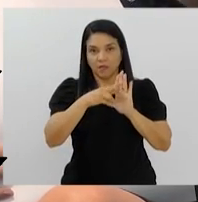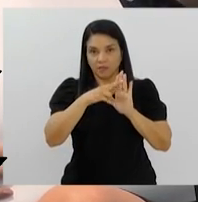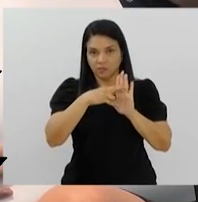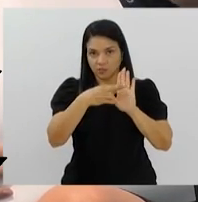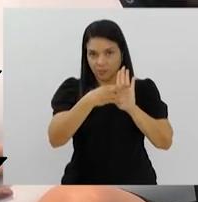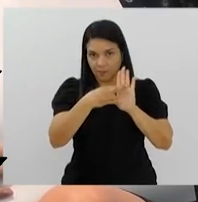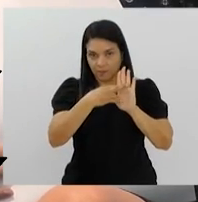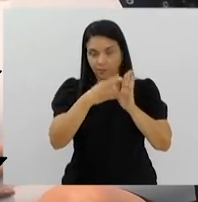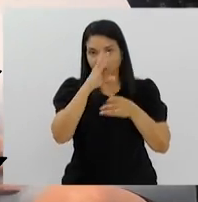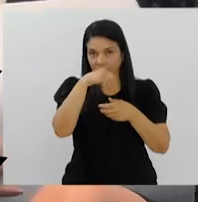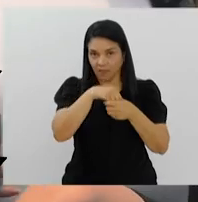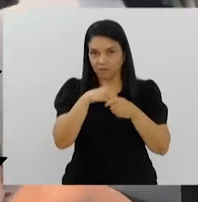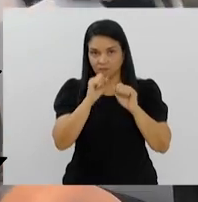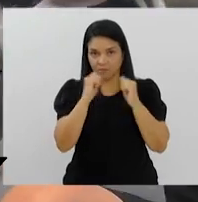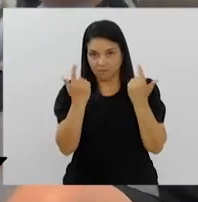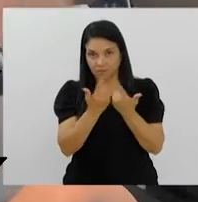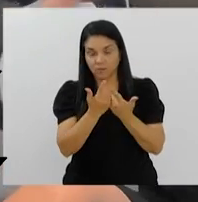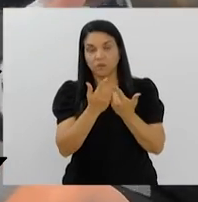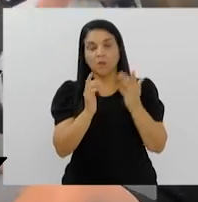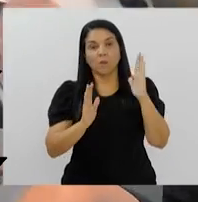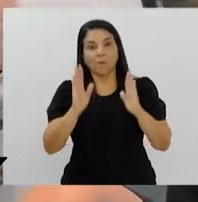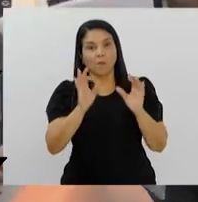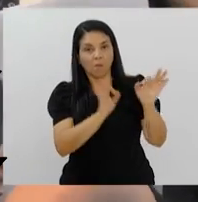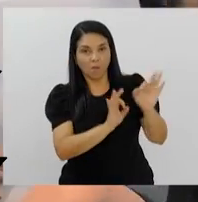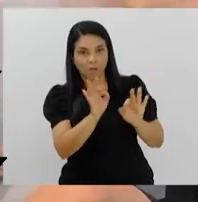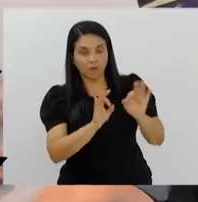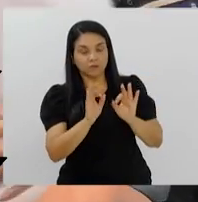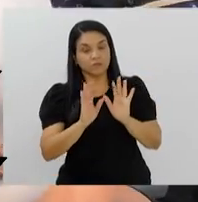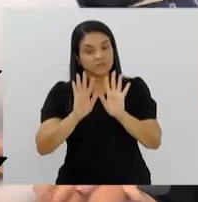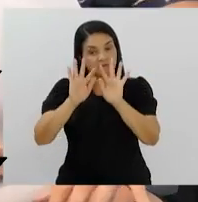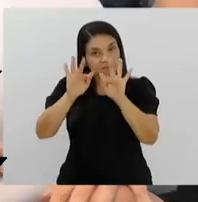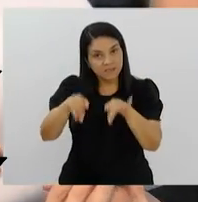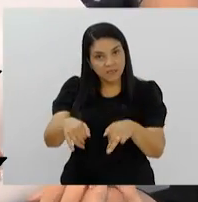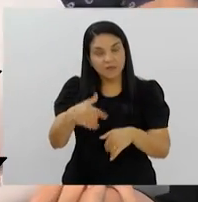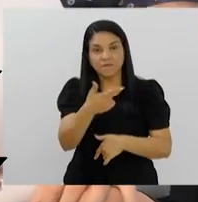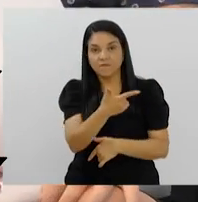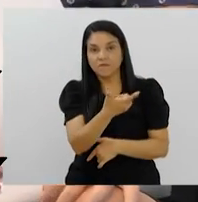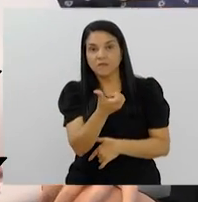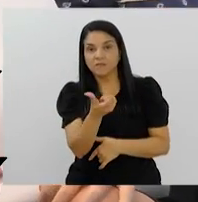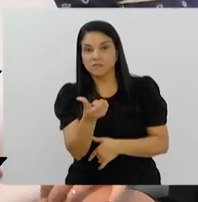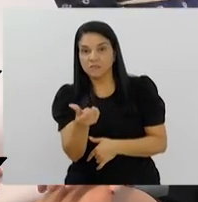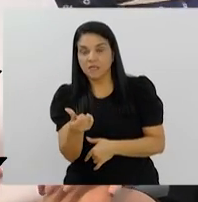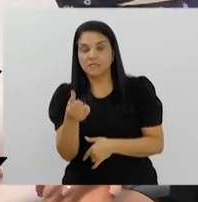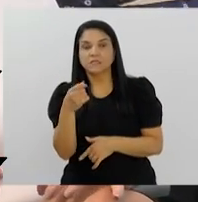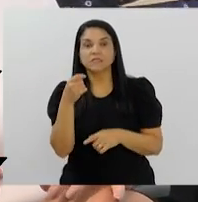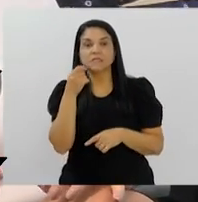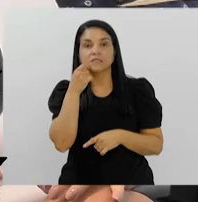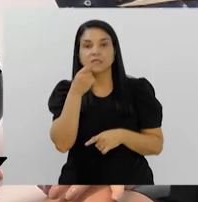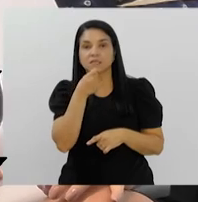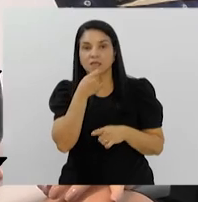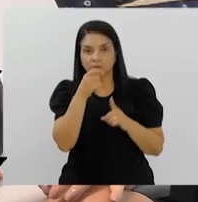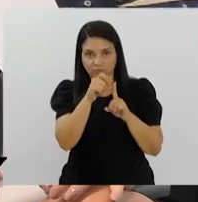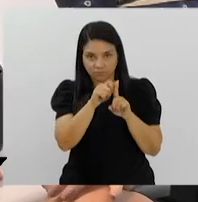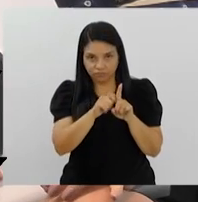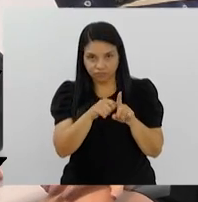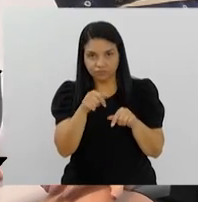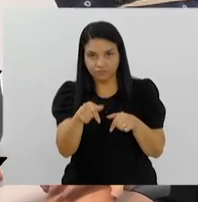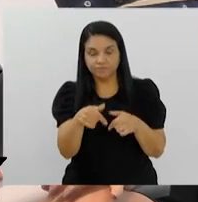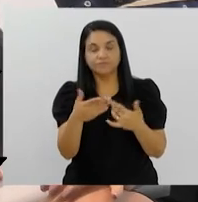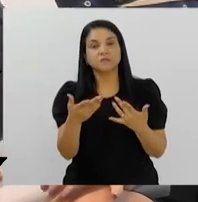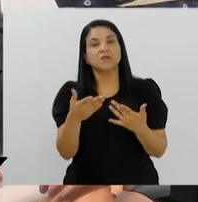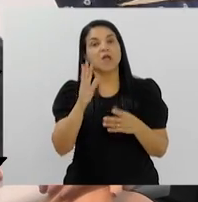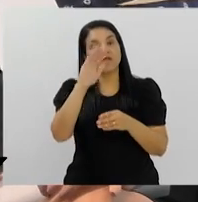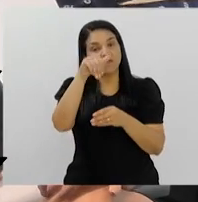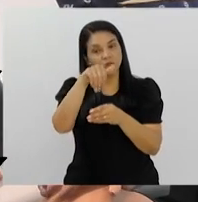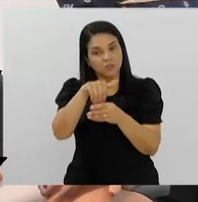já no plano de trabalho prazo de 90 que se encerra 26 de setembro E aí por isso faç necessária esta votação para que a gente